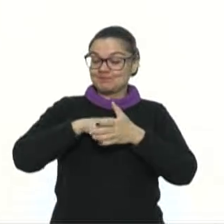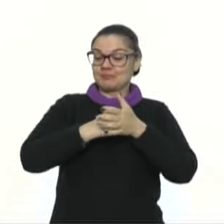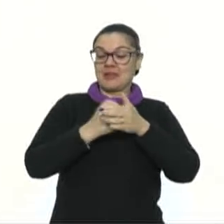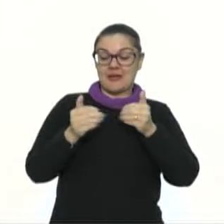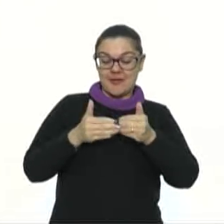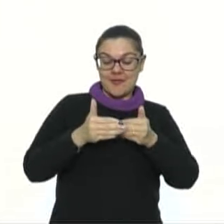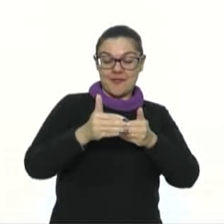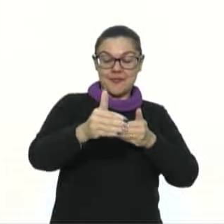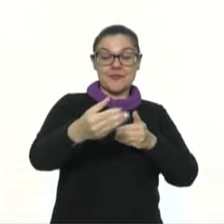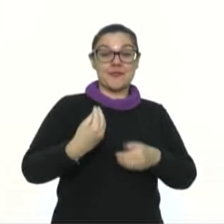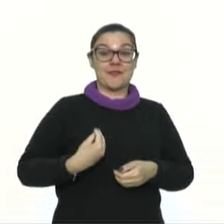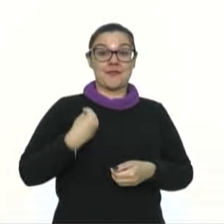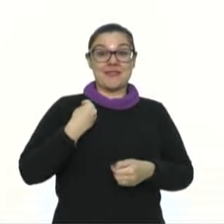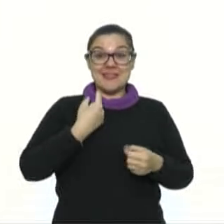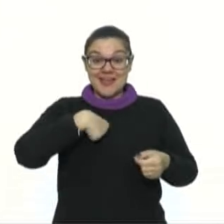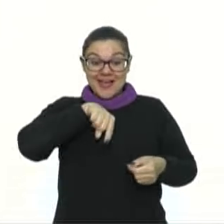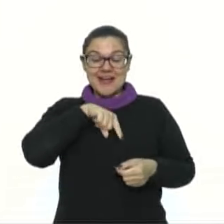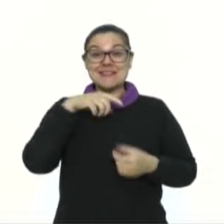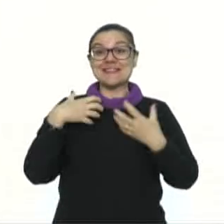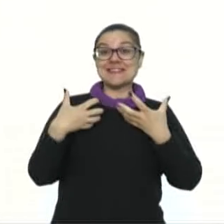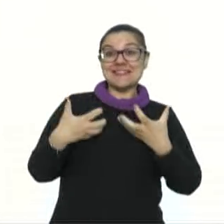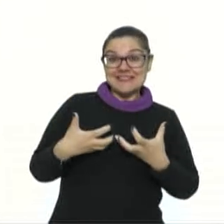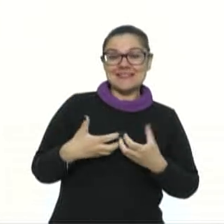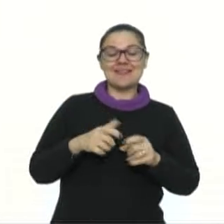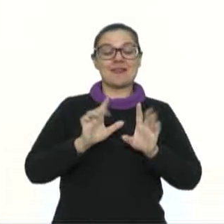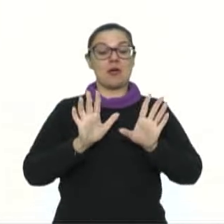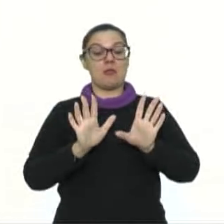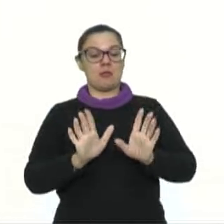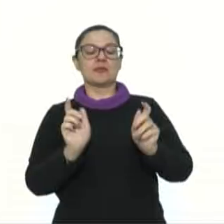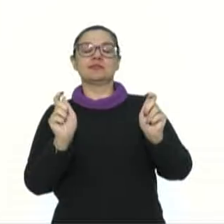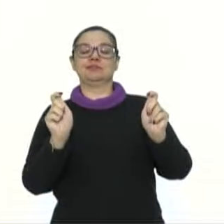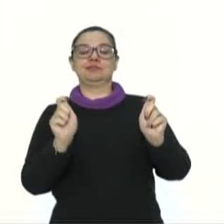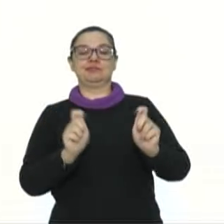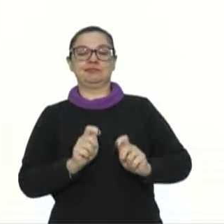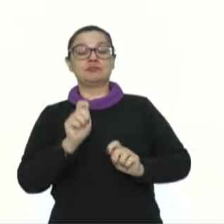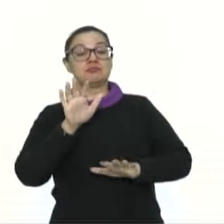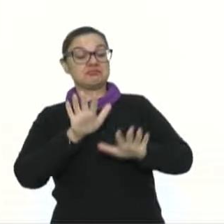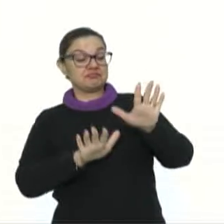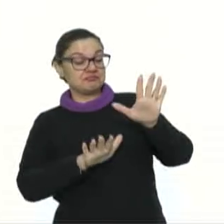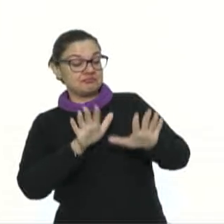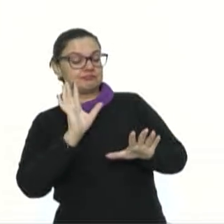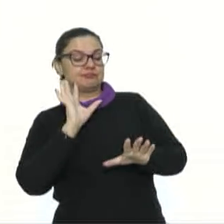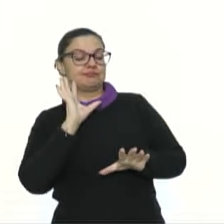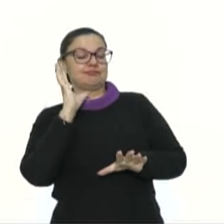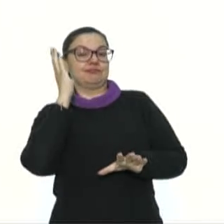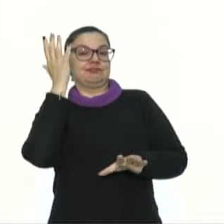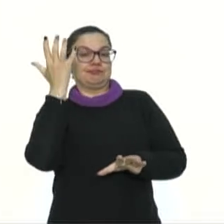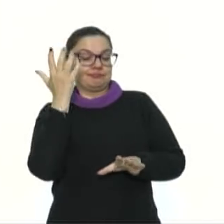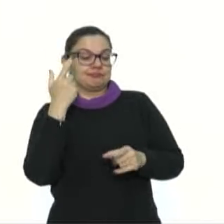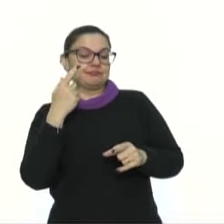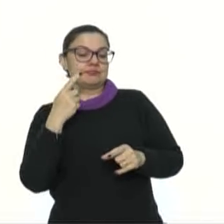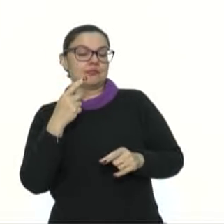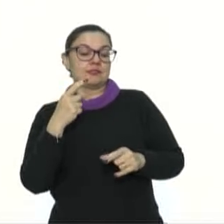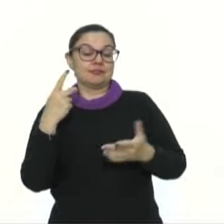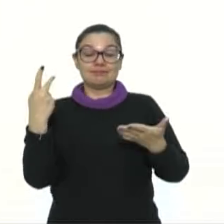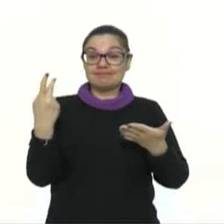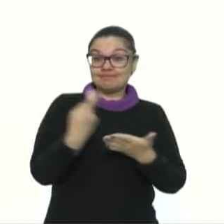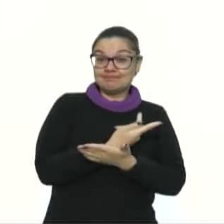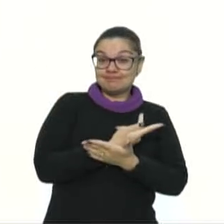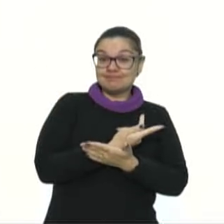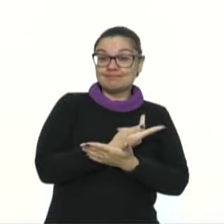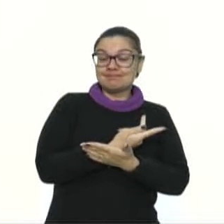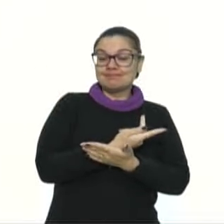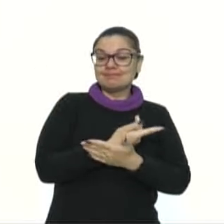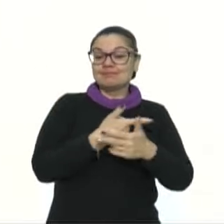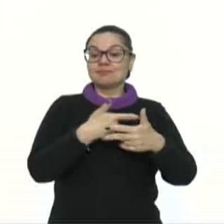que planejamos. É possível que determinadas situações aconteçam como consequência